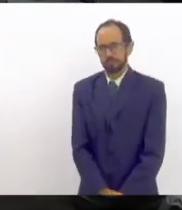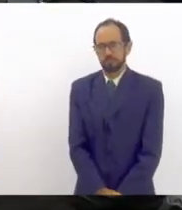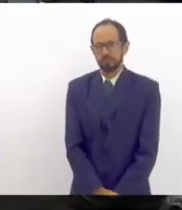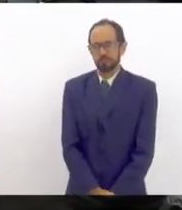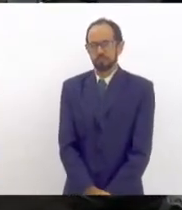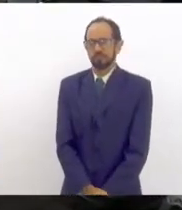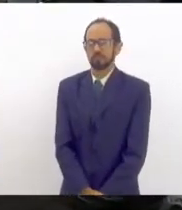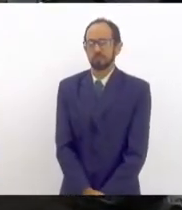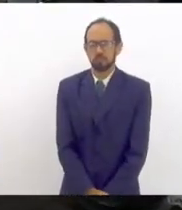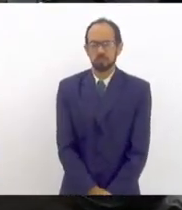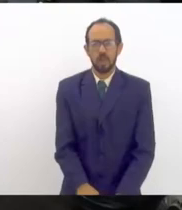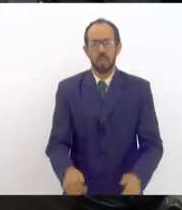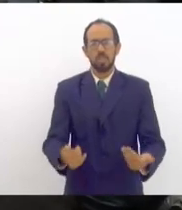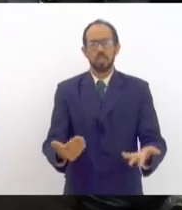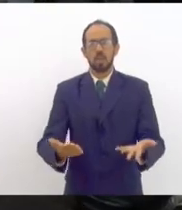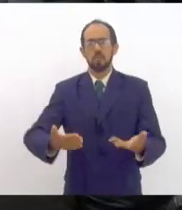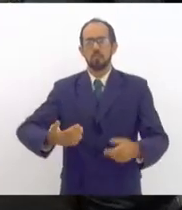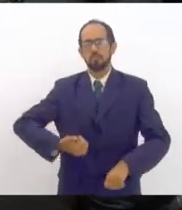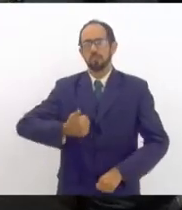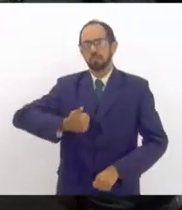Olha só primeiro